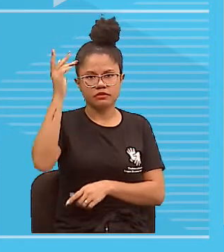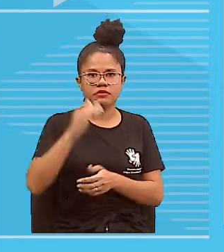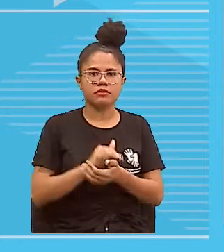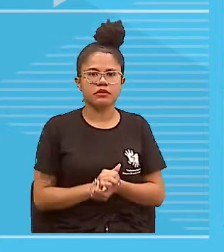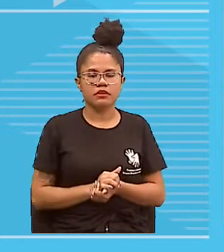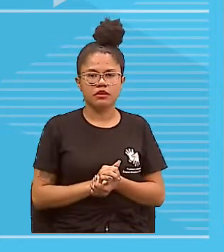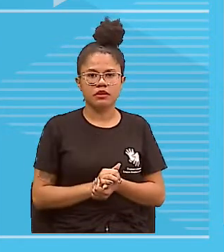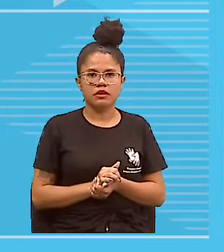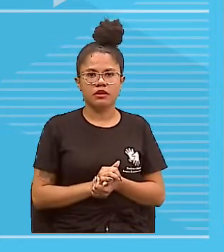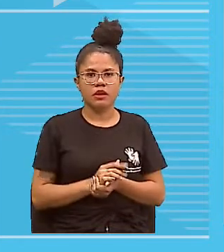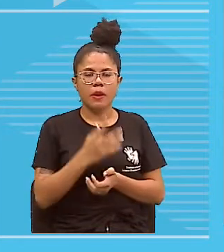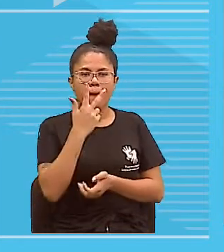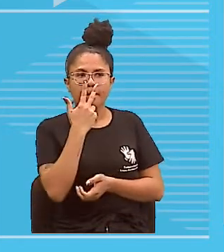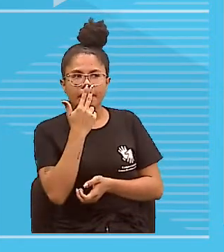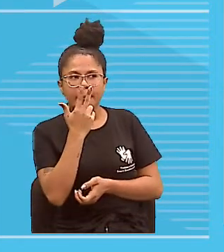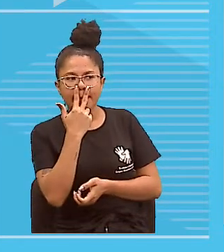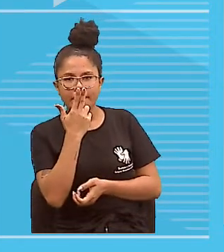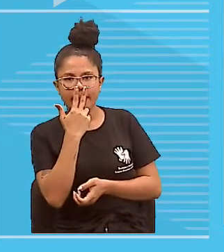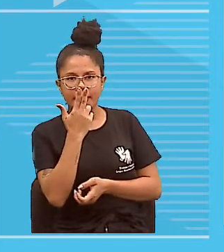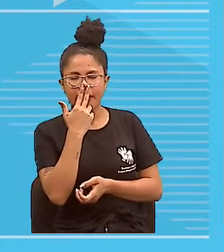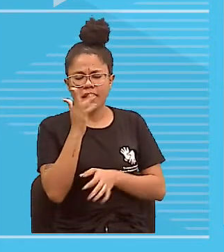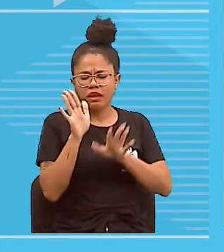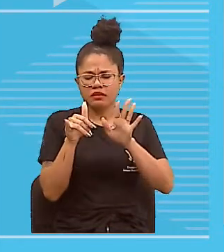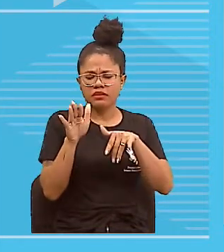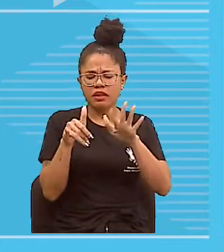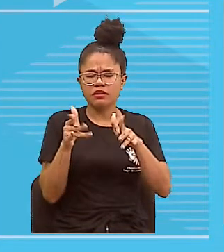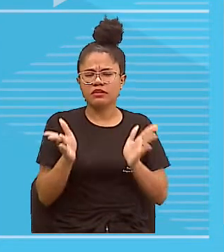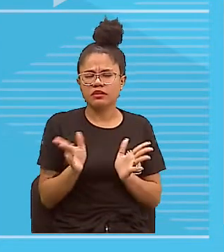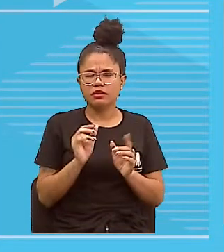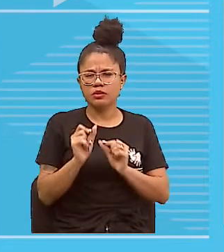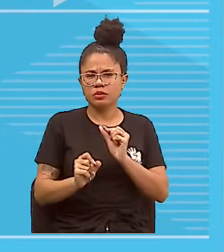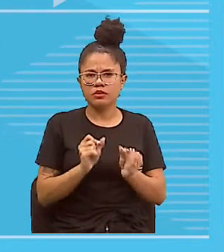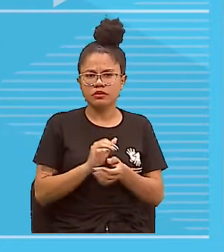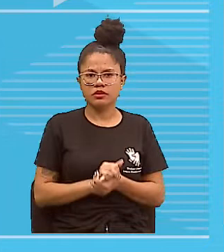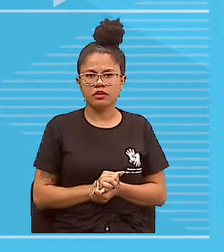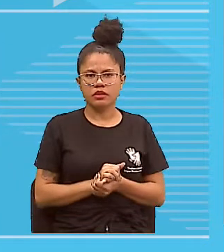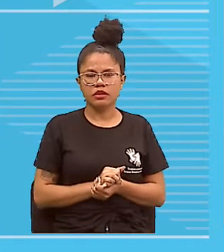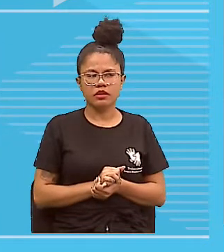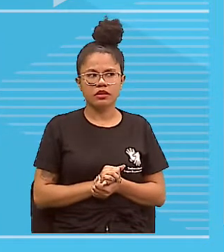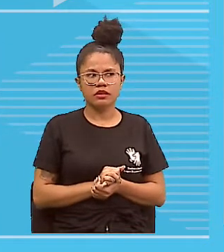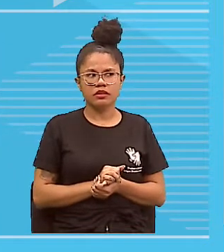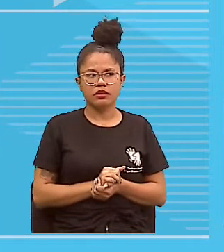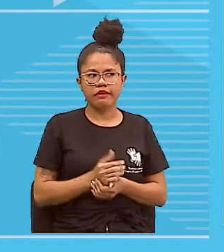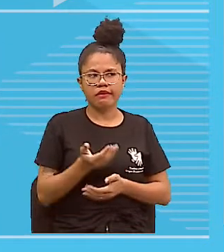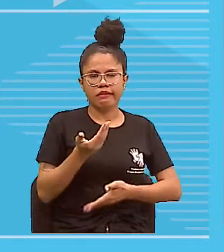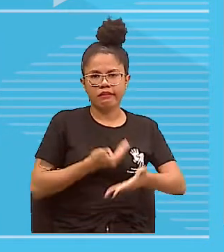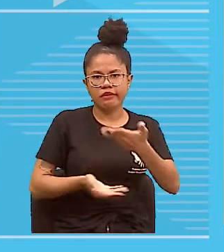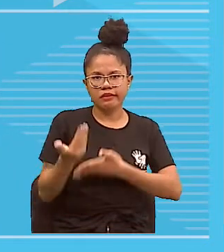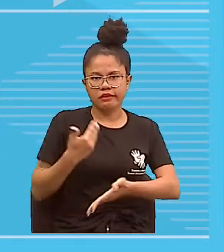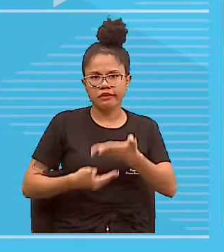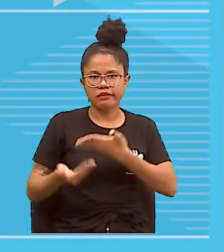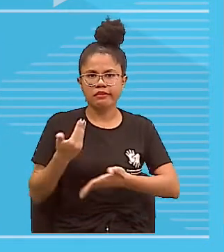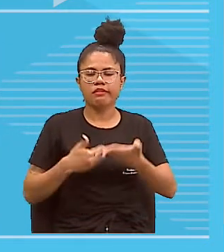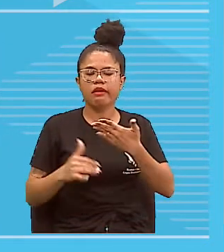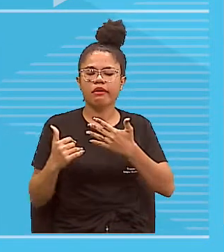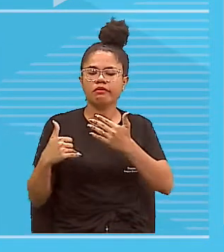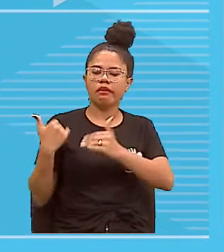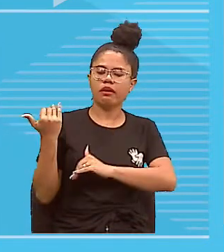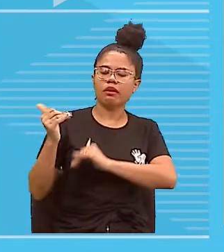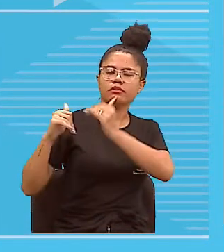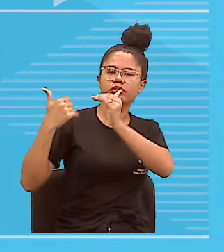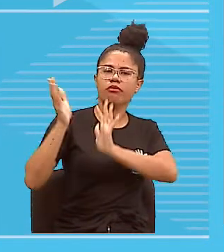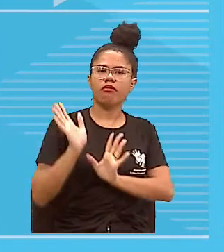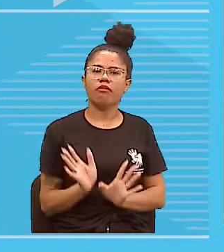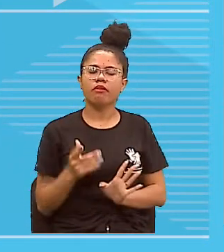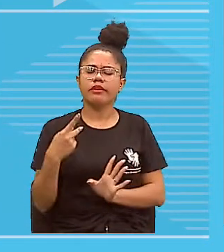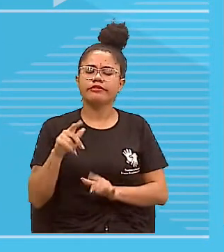pode estar relacionado a empreender, né? Eu gostaria de empreender. Já o